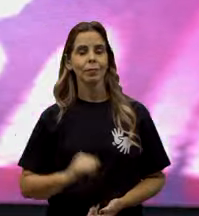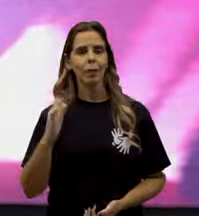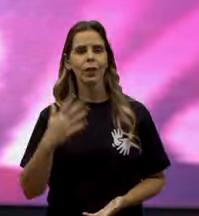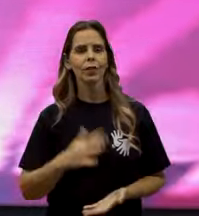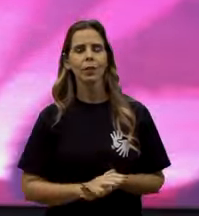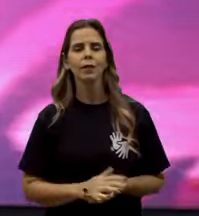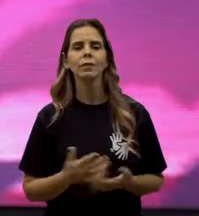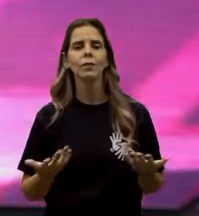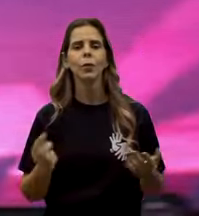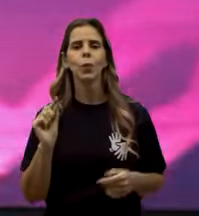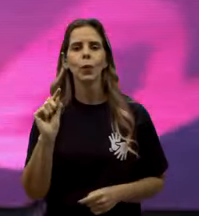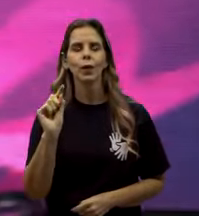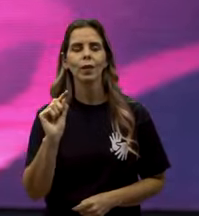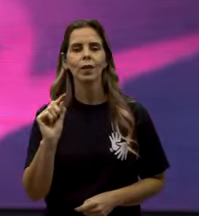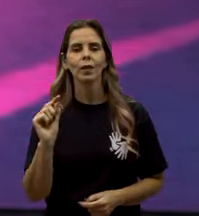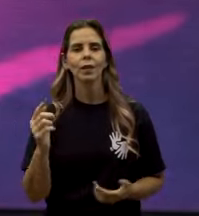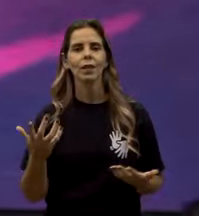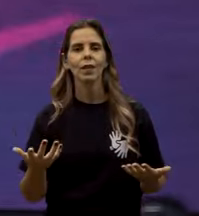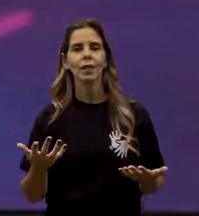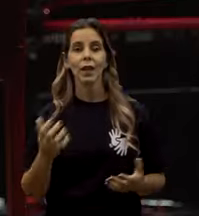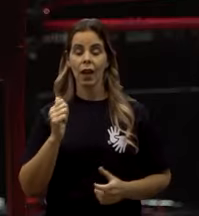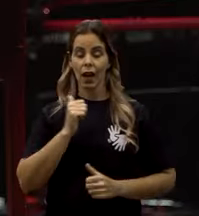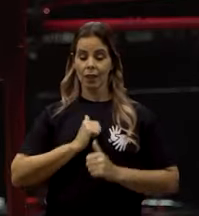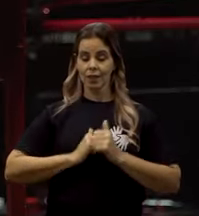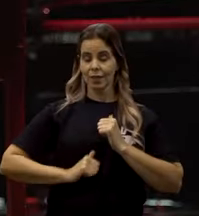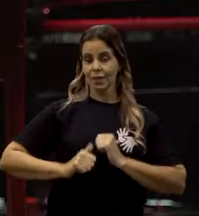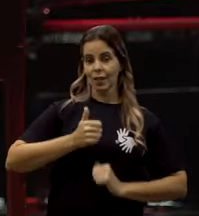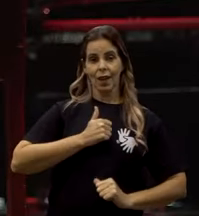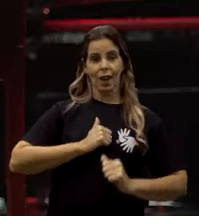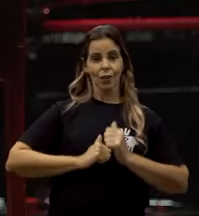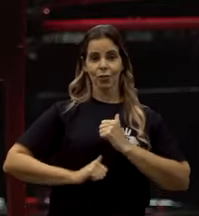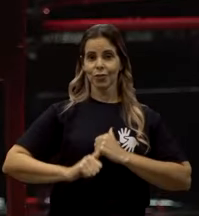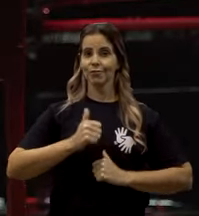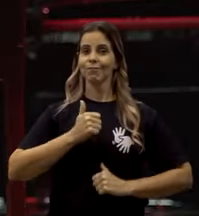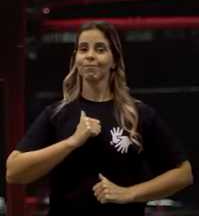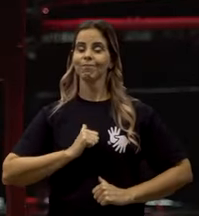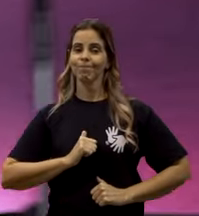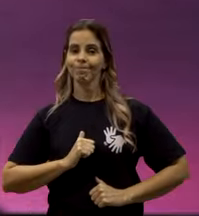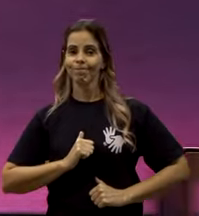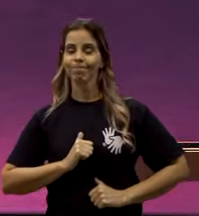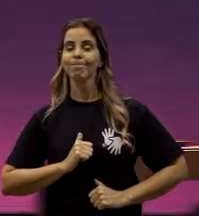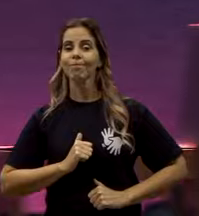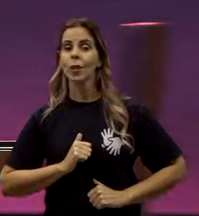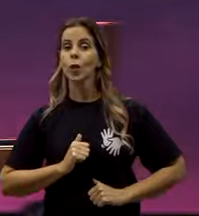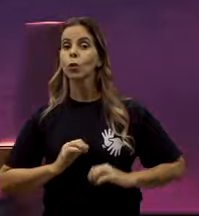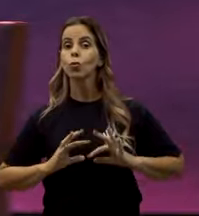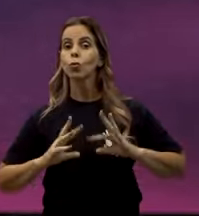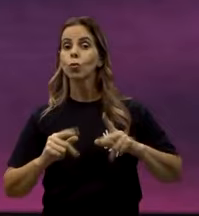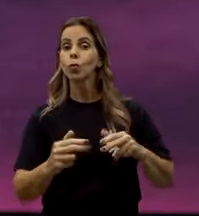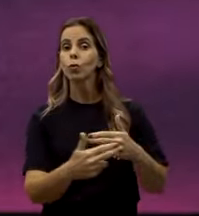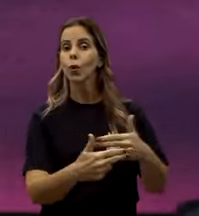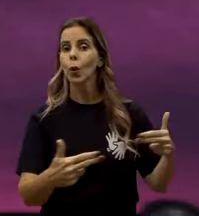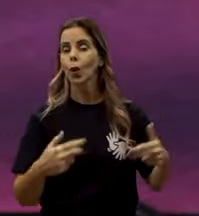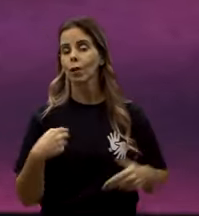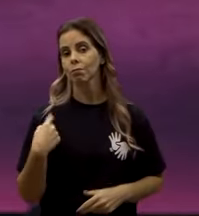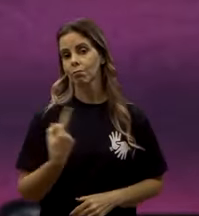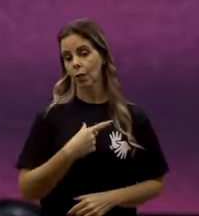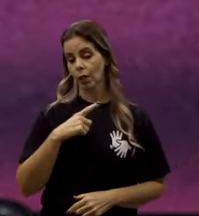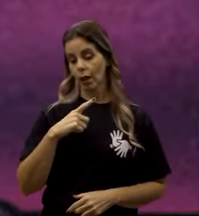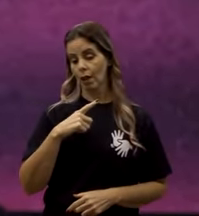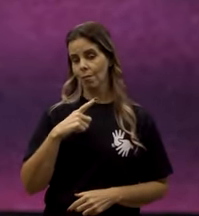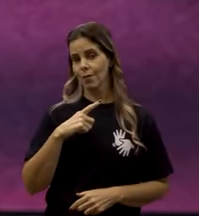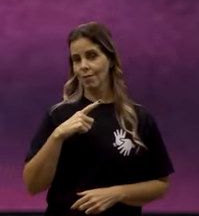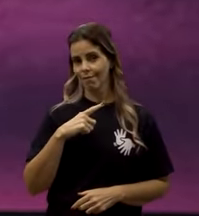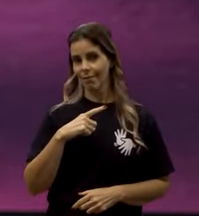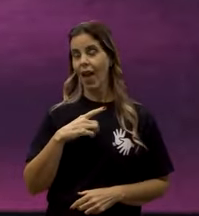hã ansiedade tudo coisa que a gente tem tem uma pessoa que tá no culto assim josil tá